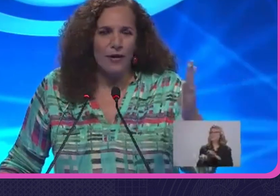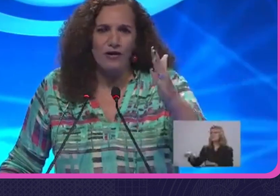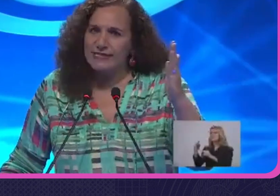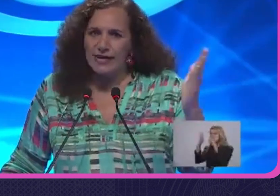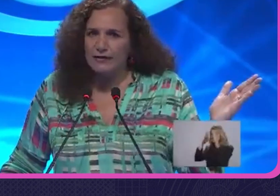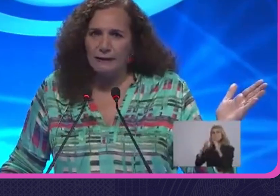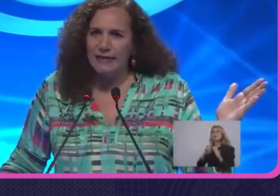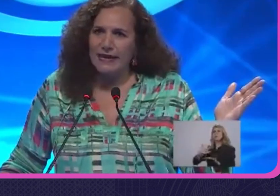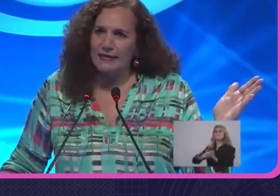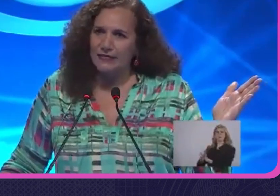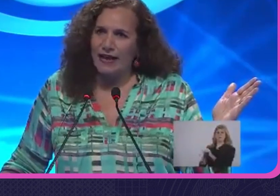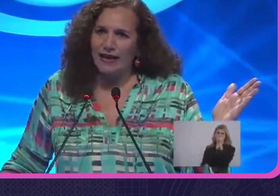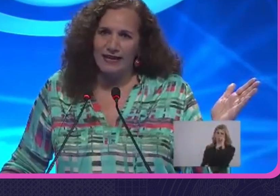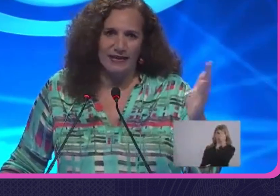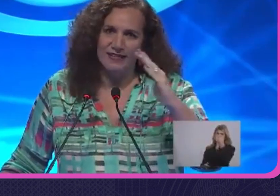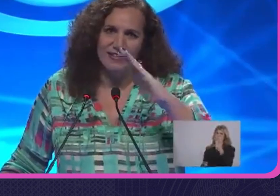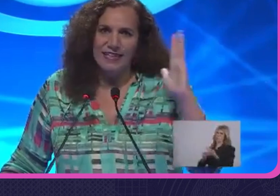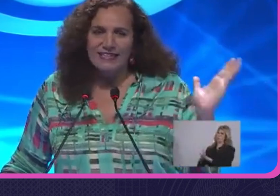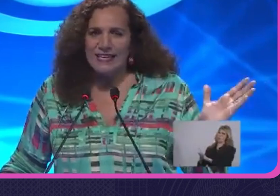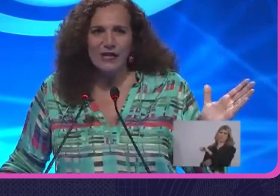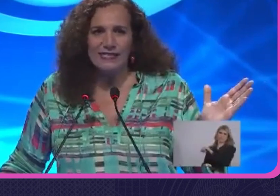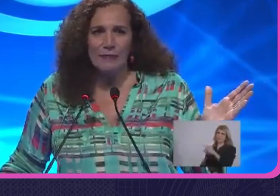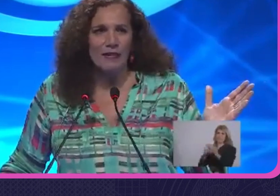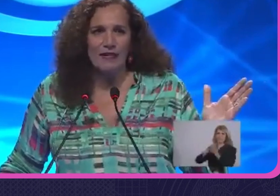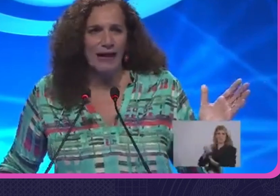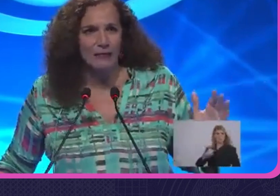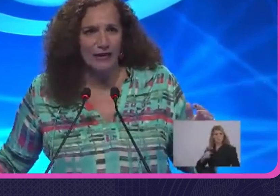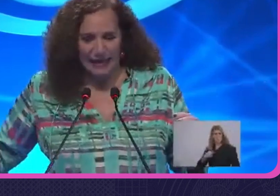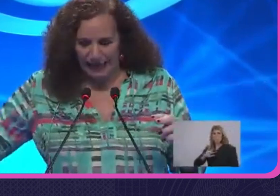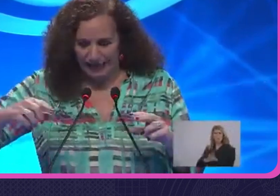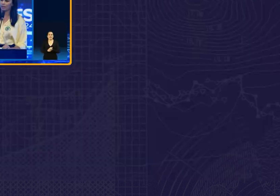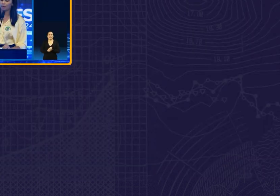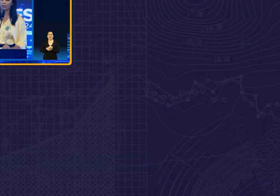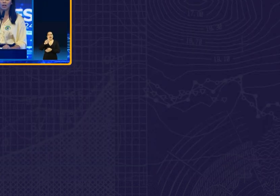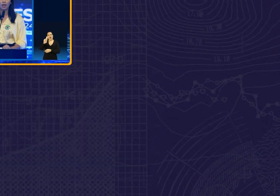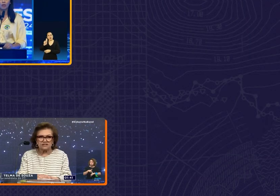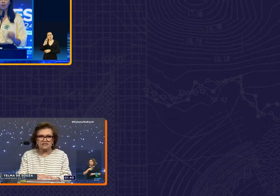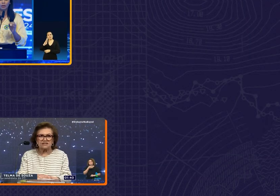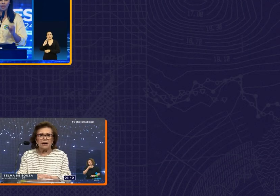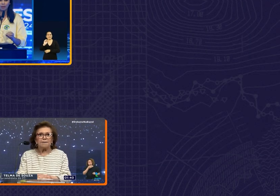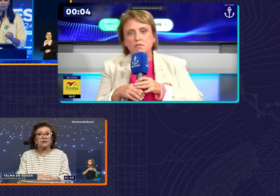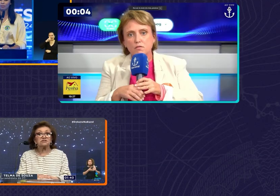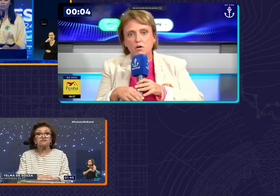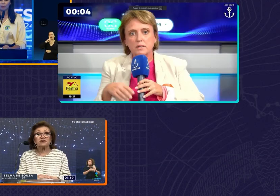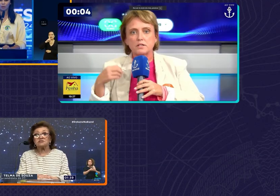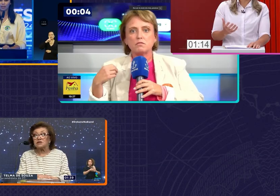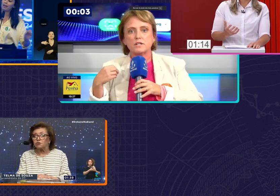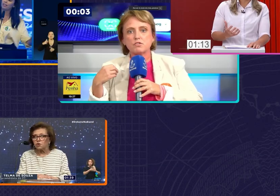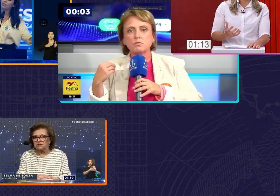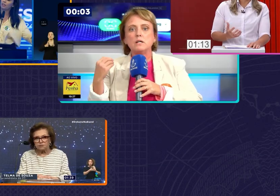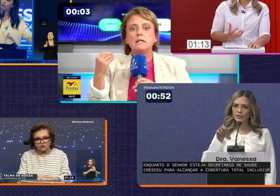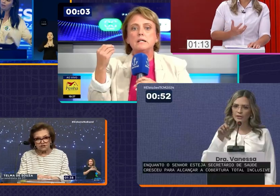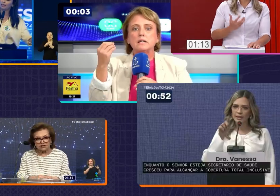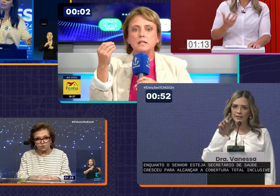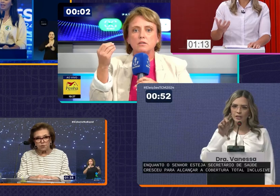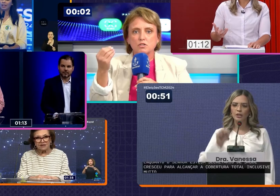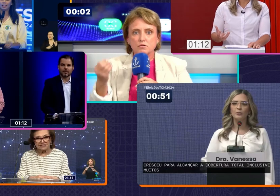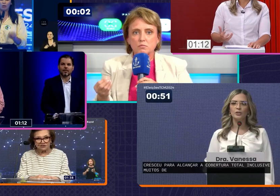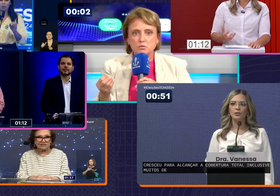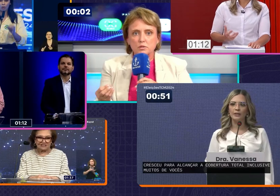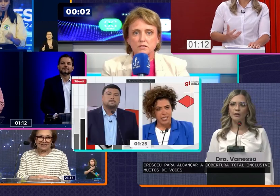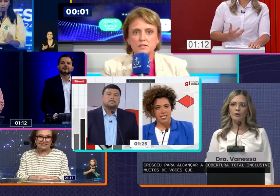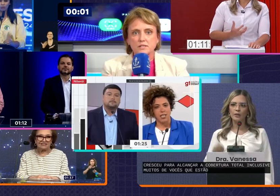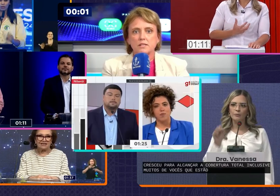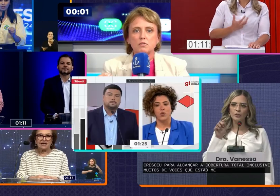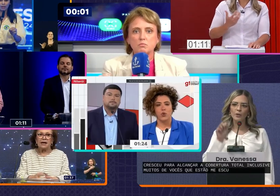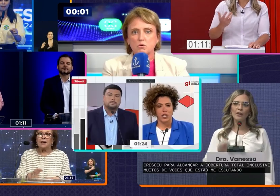o preconceito também está na vaia. Vocês só sabem vaiar mulher. Nesse ano, a gente analisou comentários nos debates para a prefeitura de